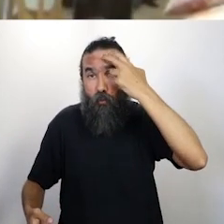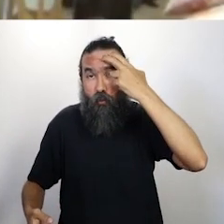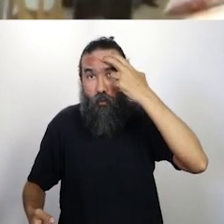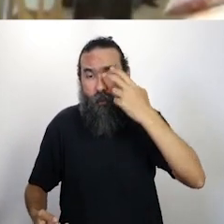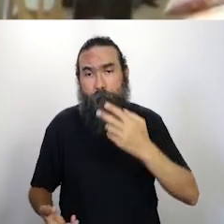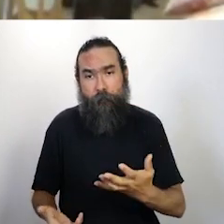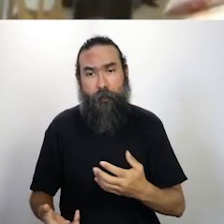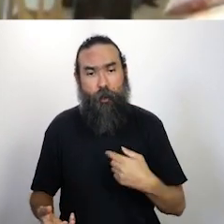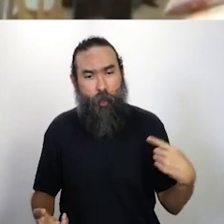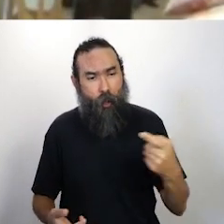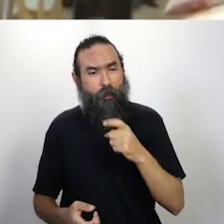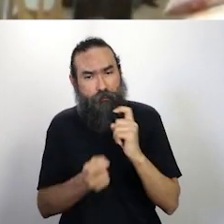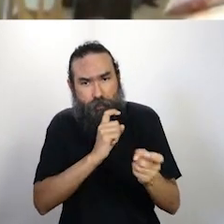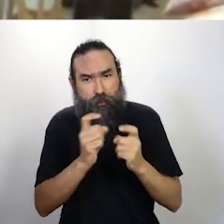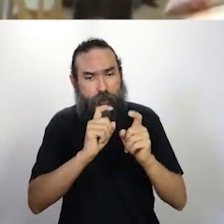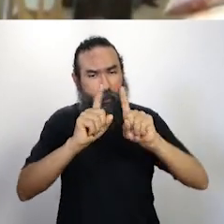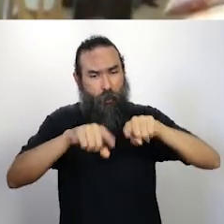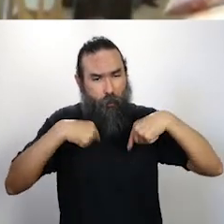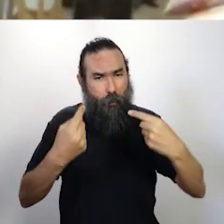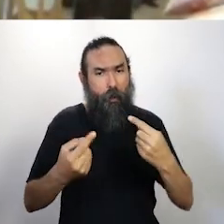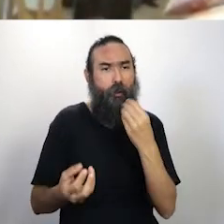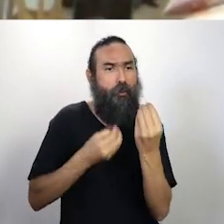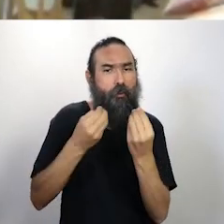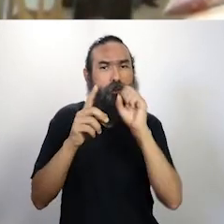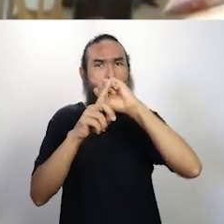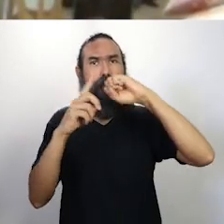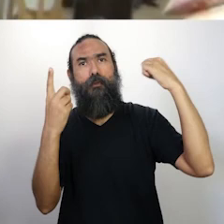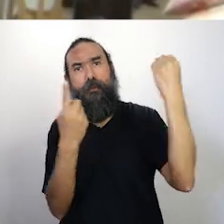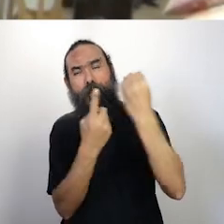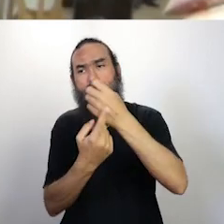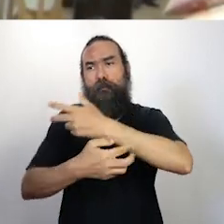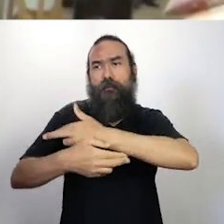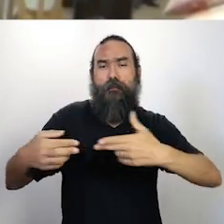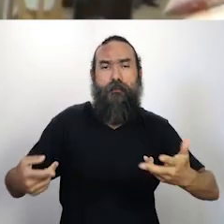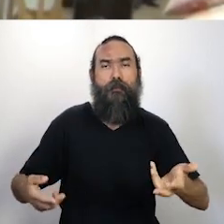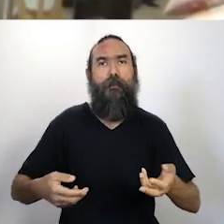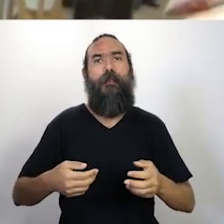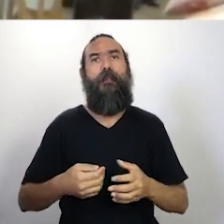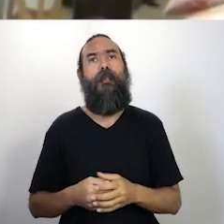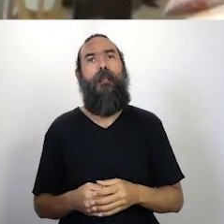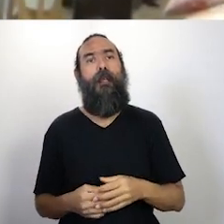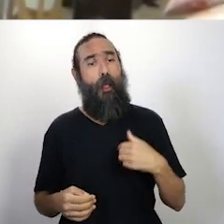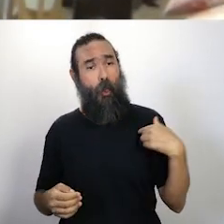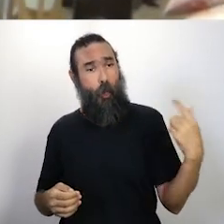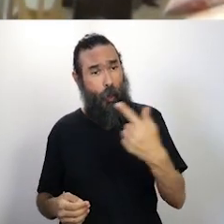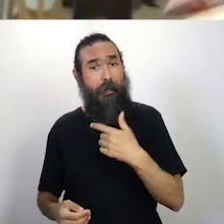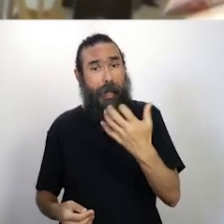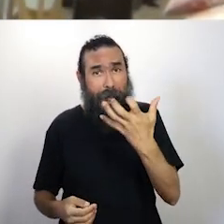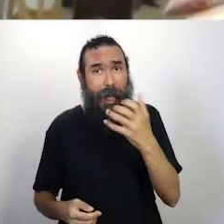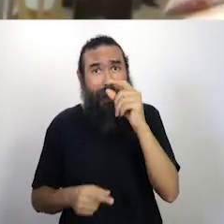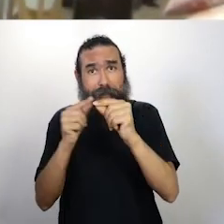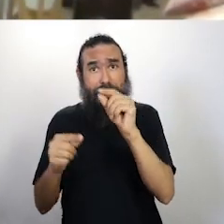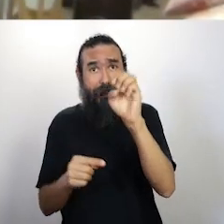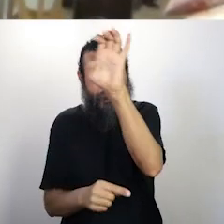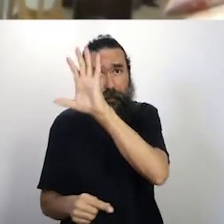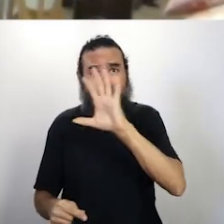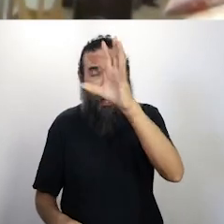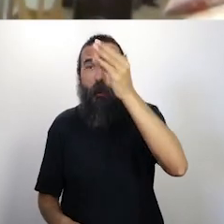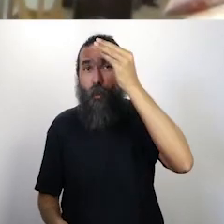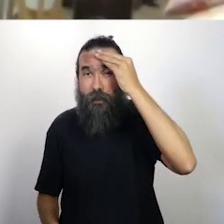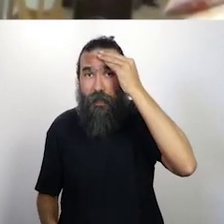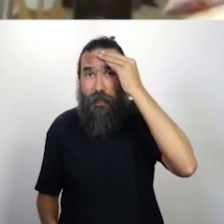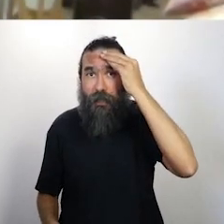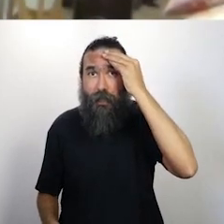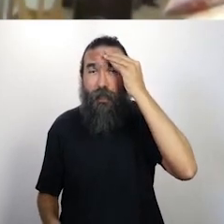sobre espaço social sobre essas questões de espaço e a gente quer que o Estado entenda isso e que os municípios entendam isso